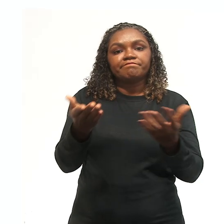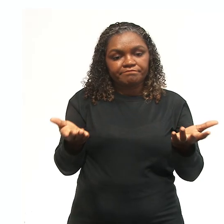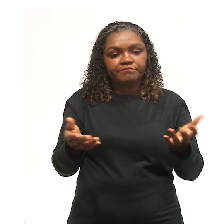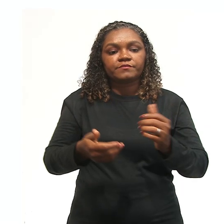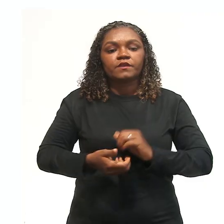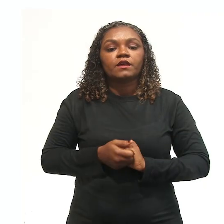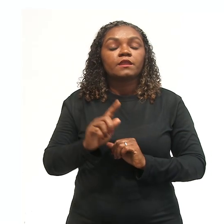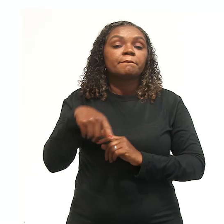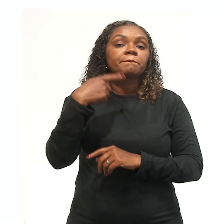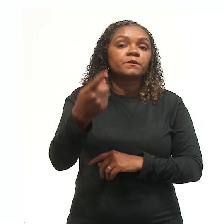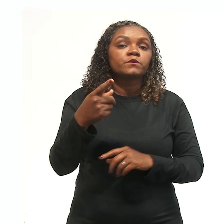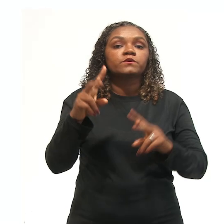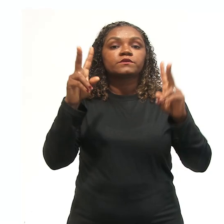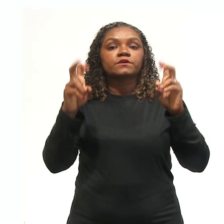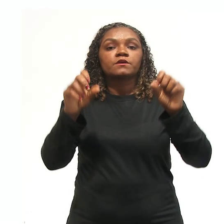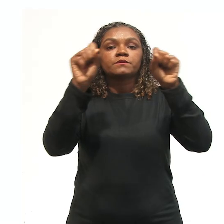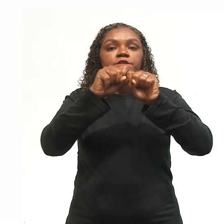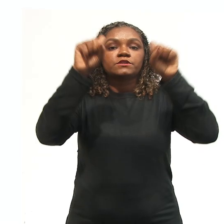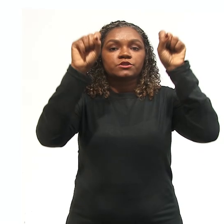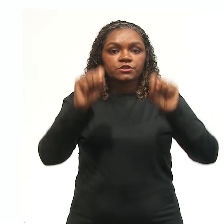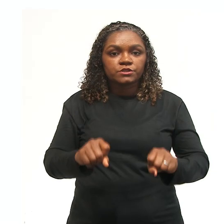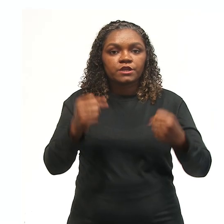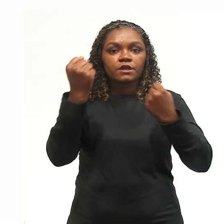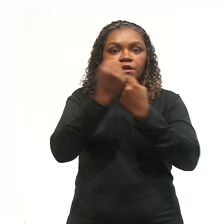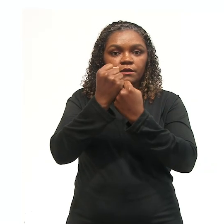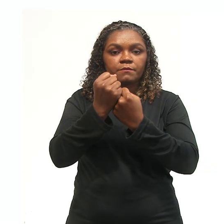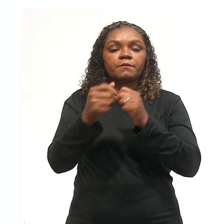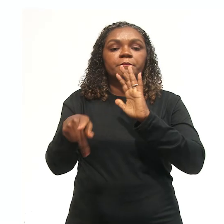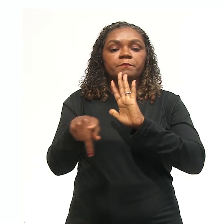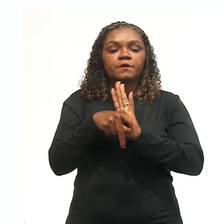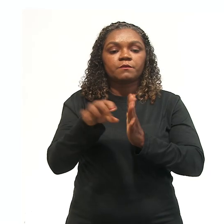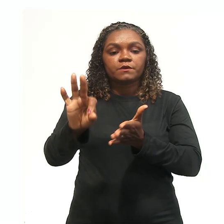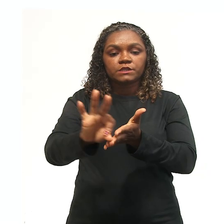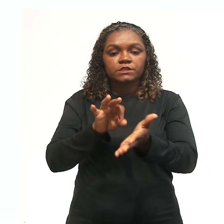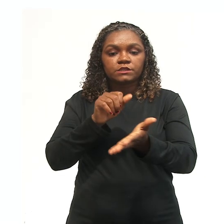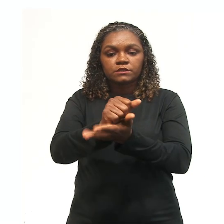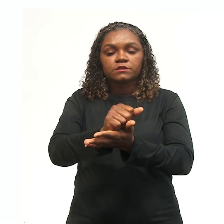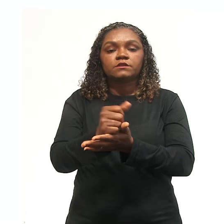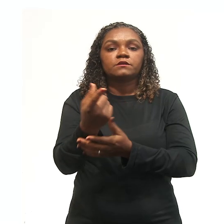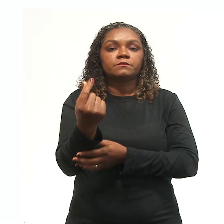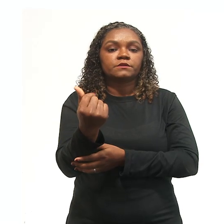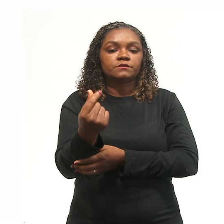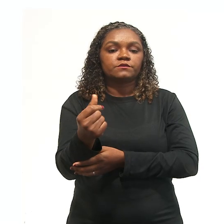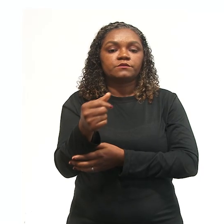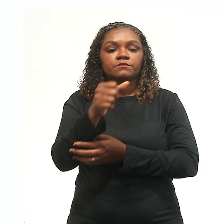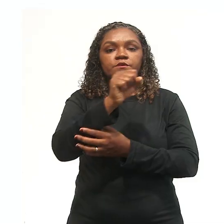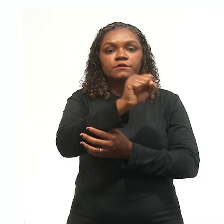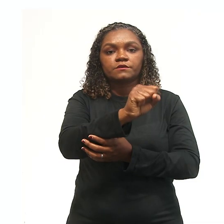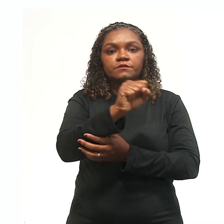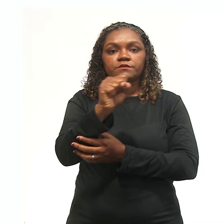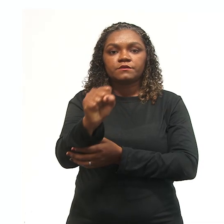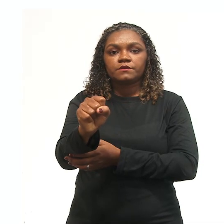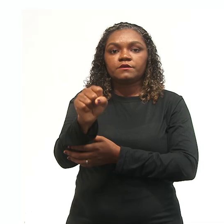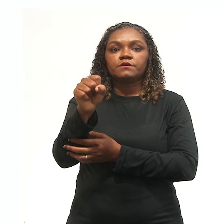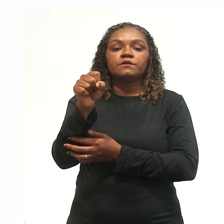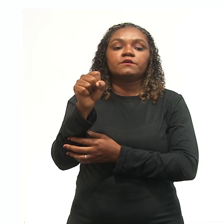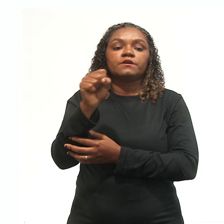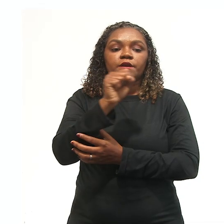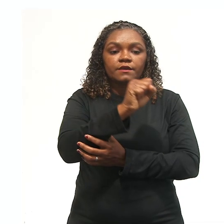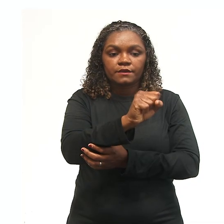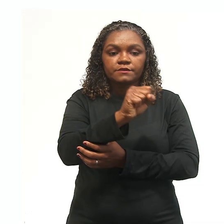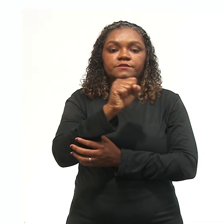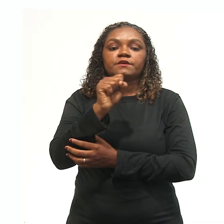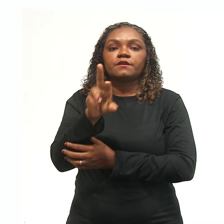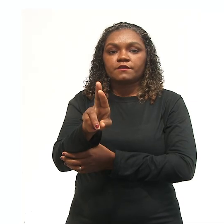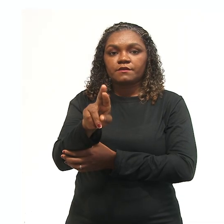de um sistema auxiliar, que é o Sistema de Registro de Preço, o SRP, sua ata de registro de